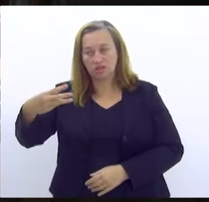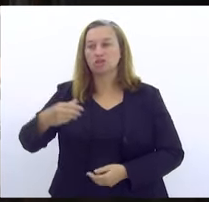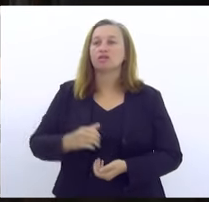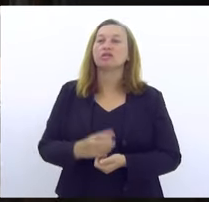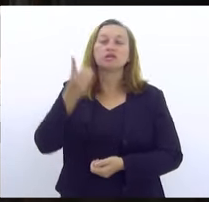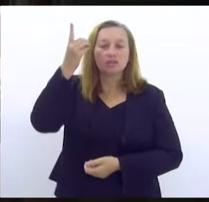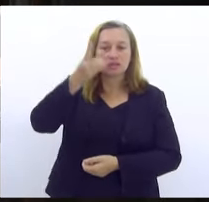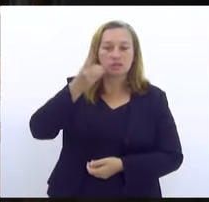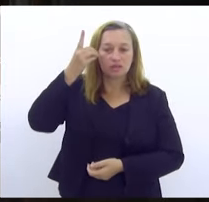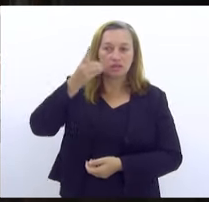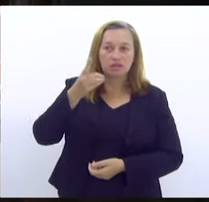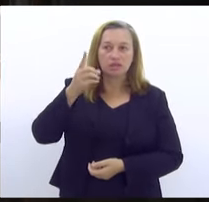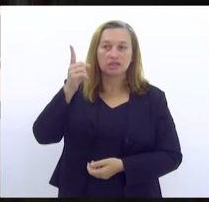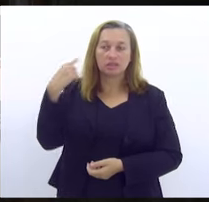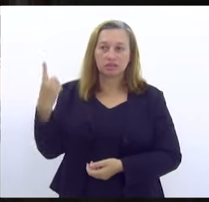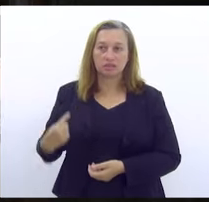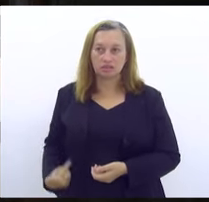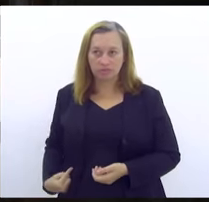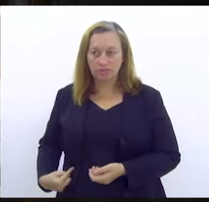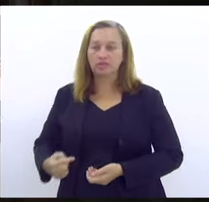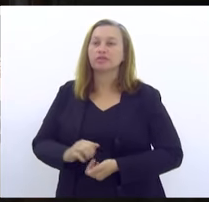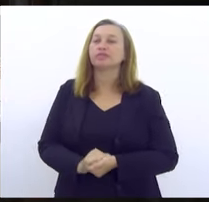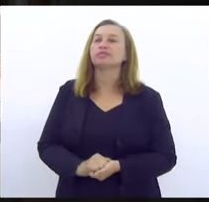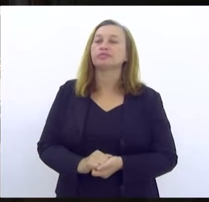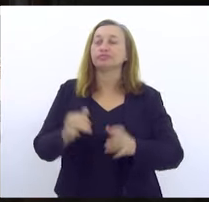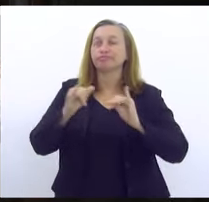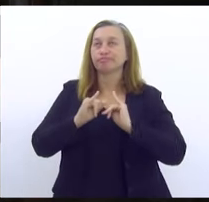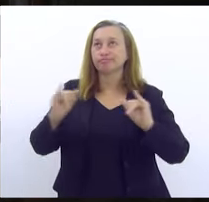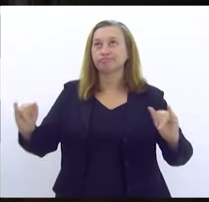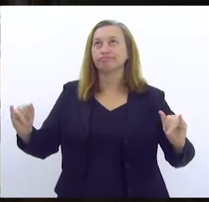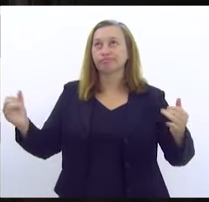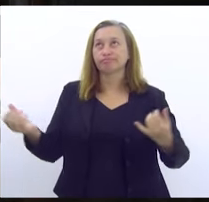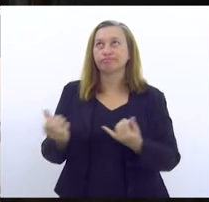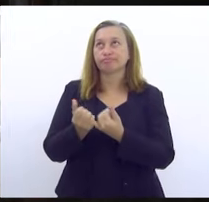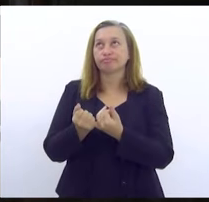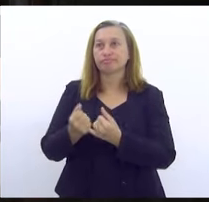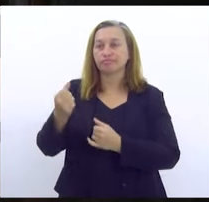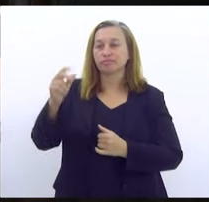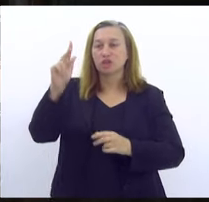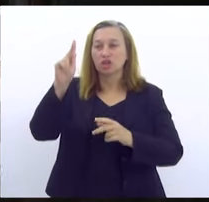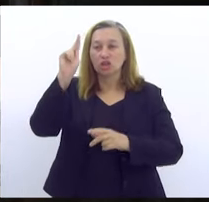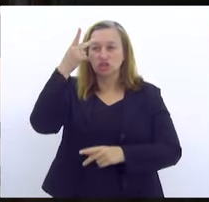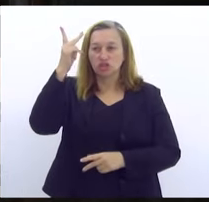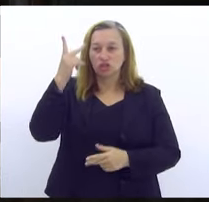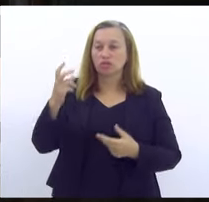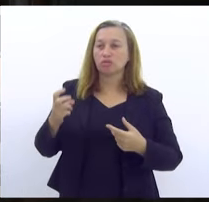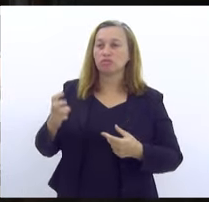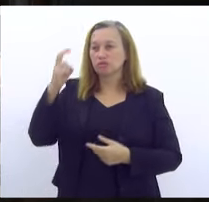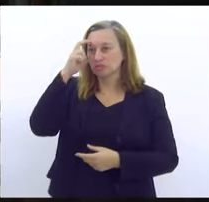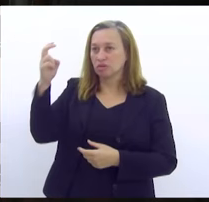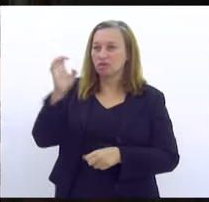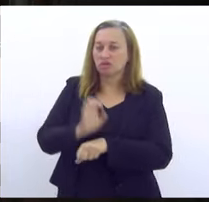número 2014 de 2023, de autoria da deputada Dani Balbi, que declara como patrimônio histórico, cultural e material do Estado do Rio de